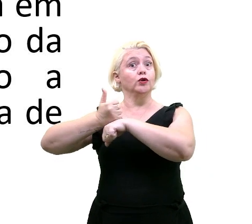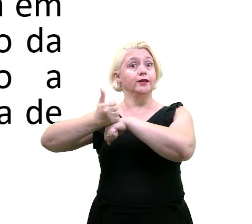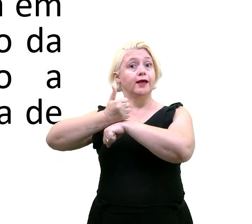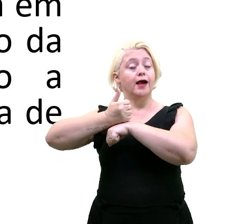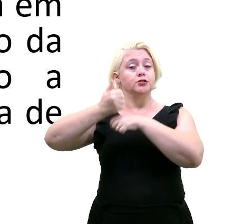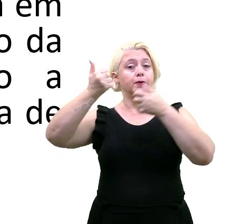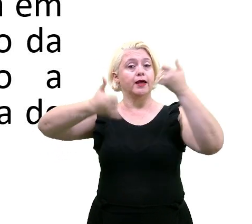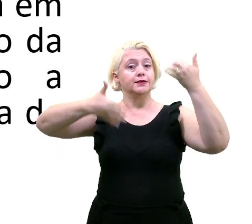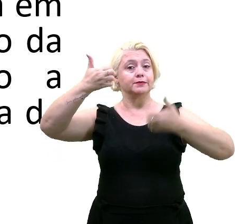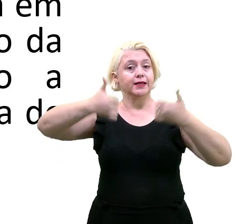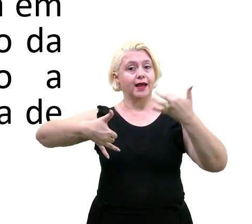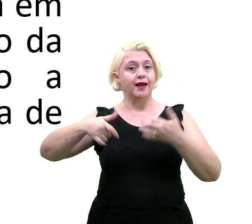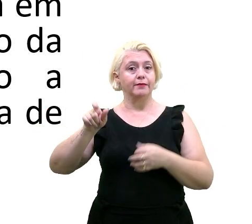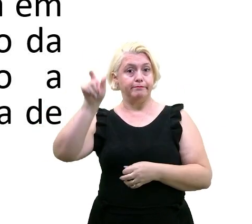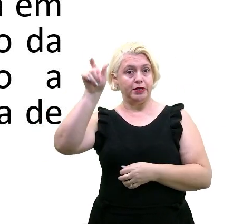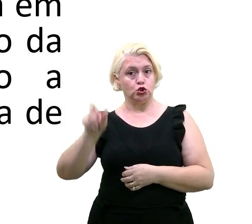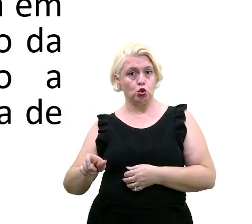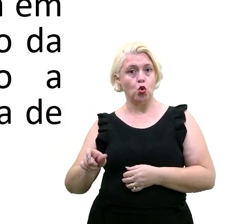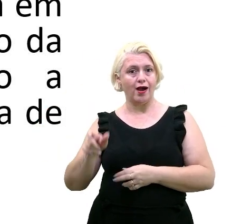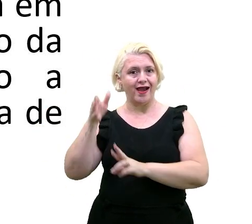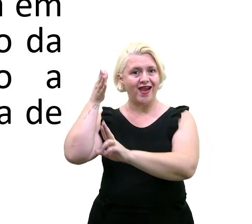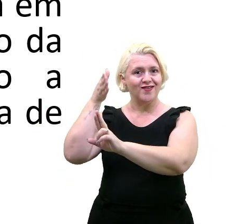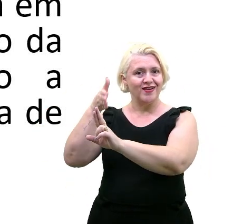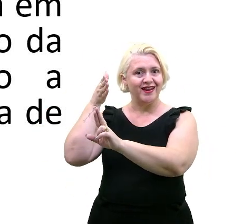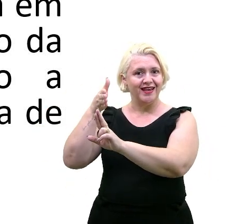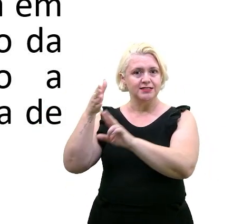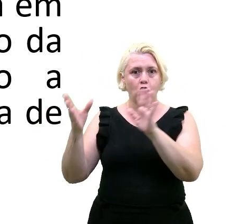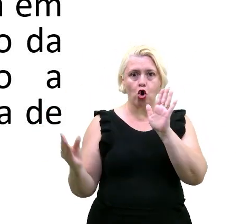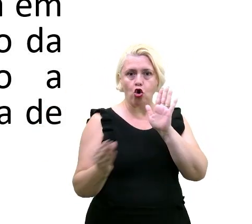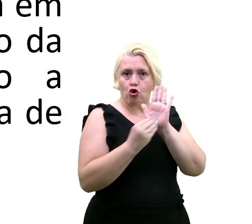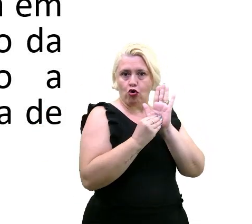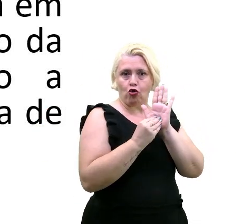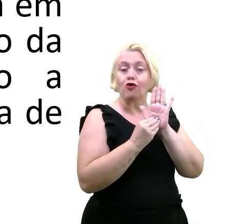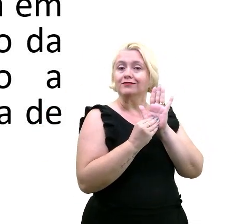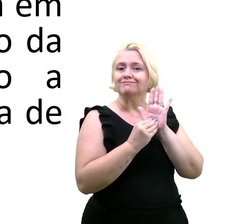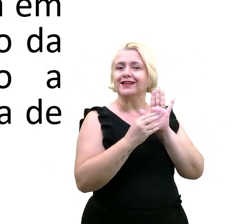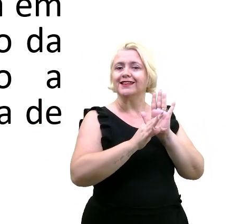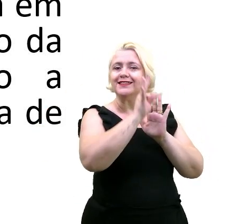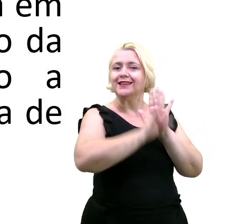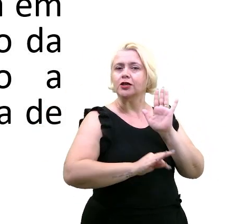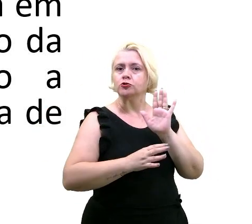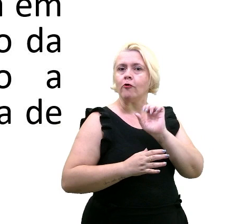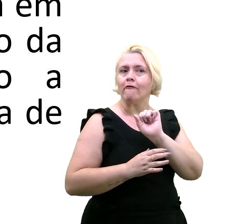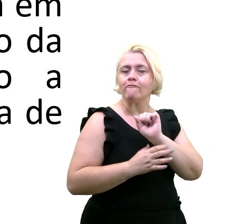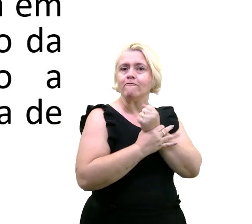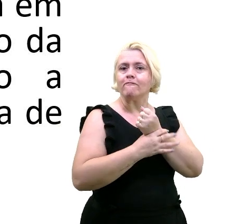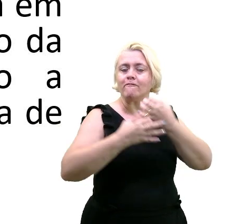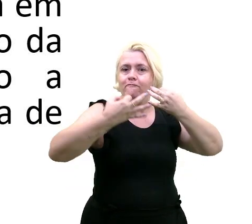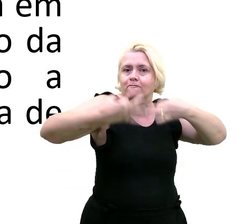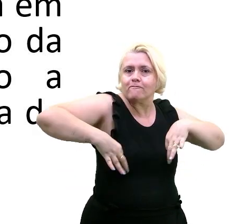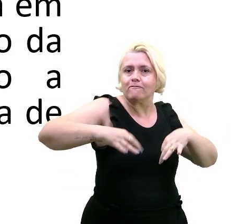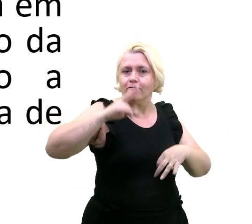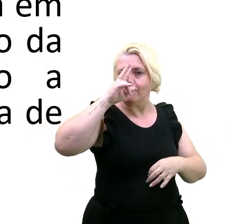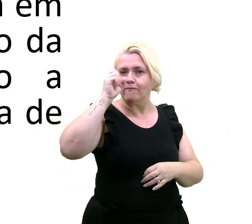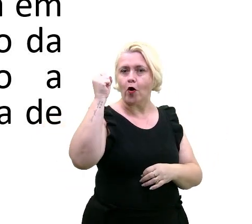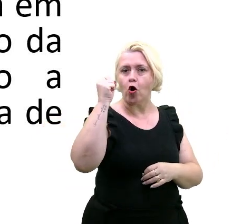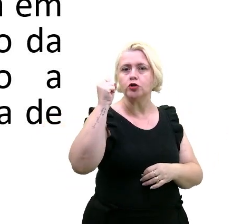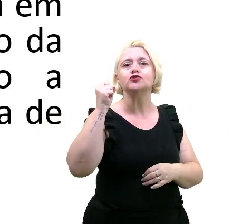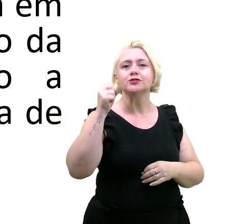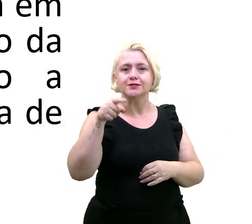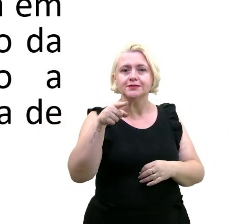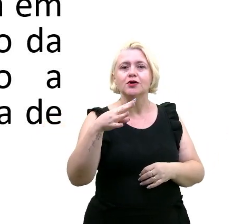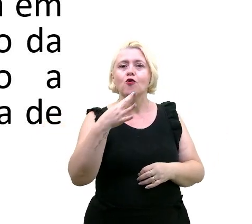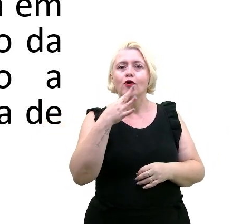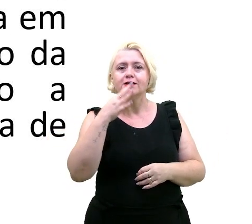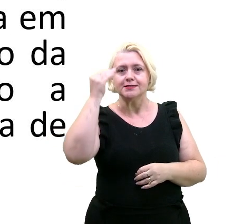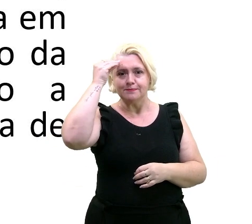discurso de autoridade o seu texto fica muito mais forte isso garante o seu repertório sociocultural